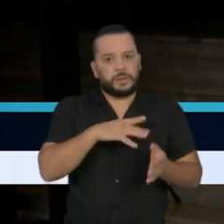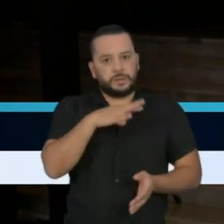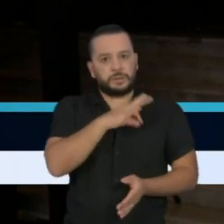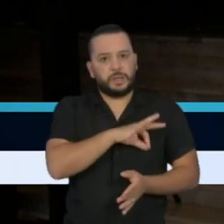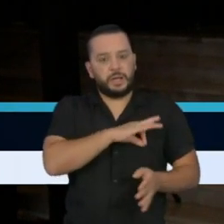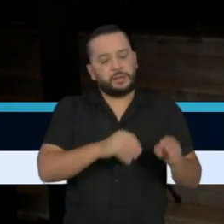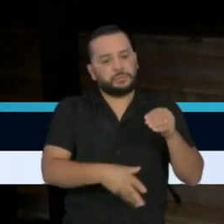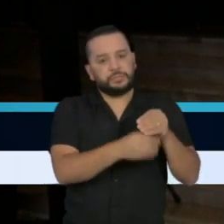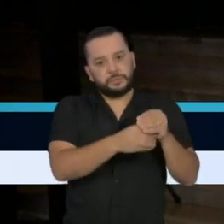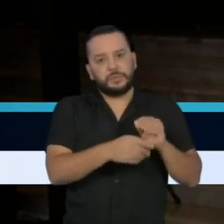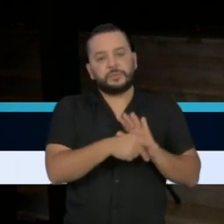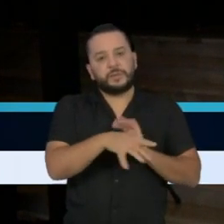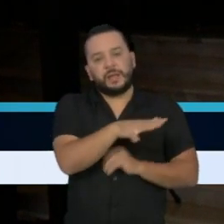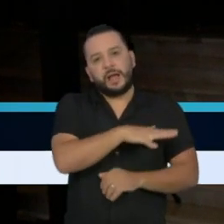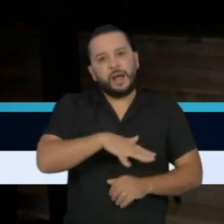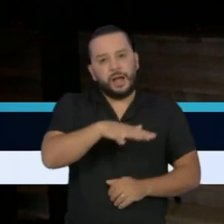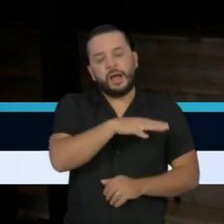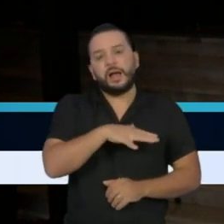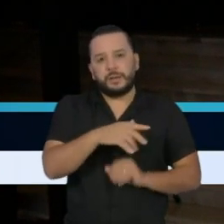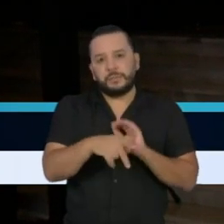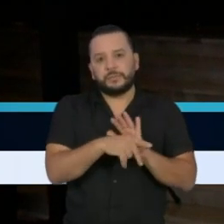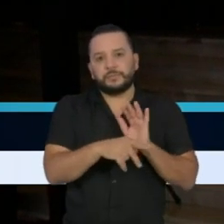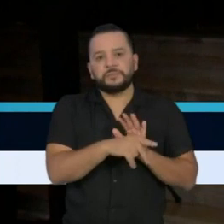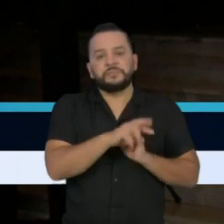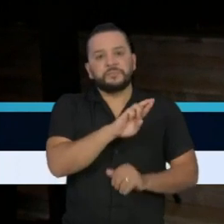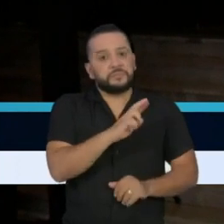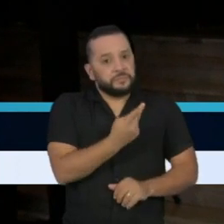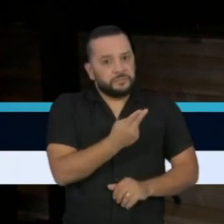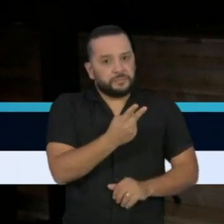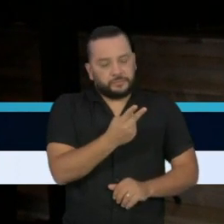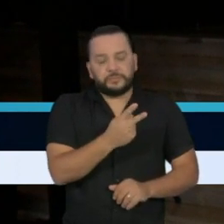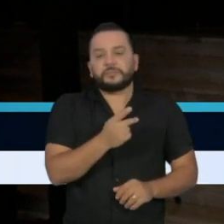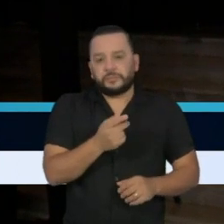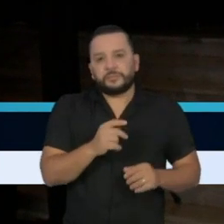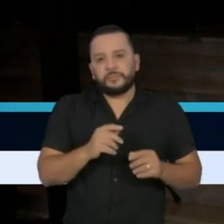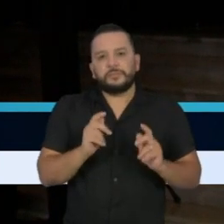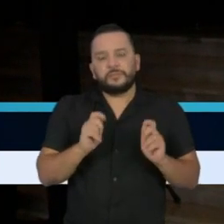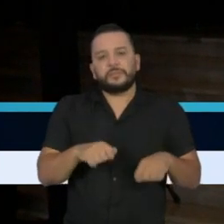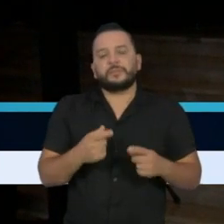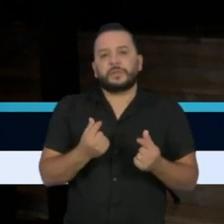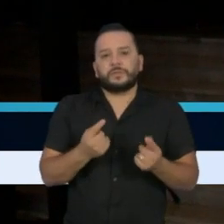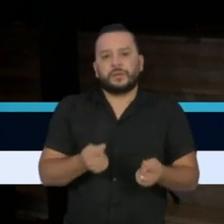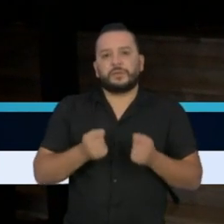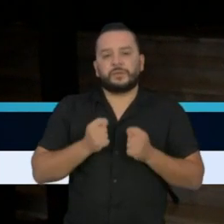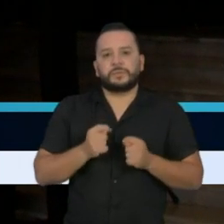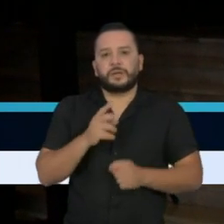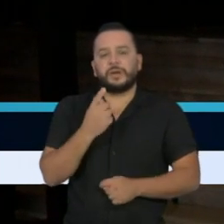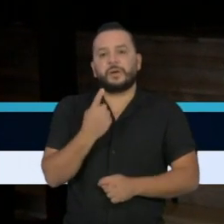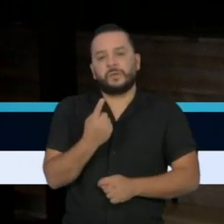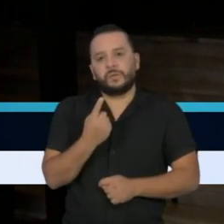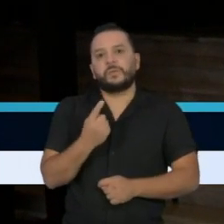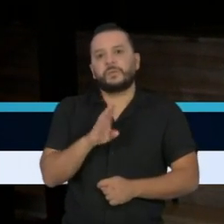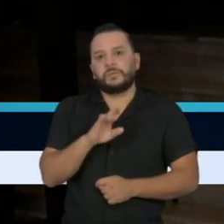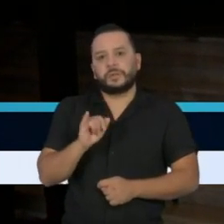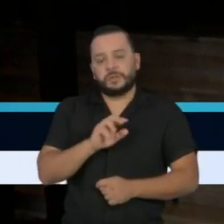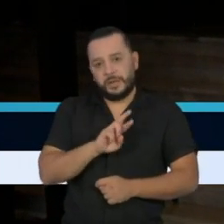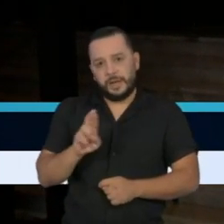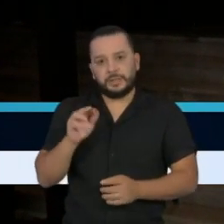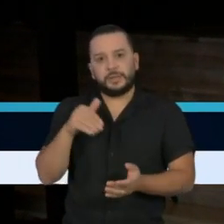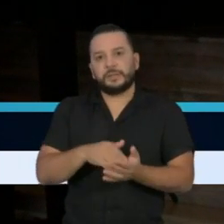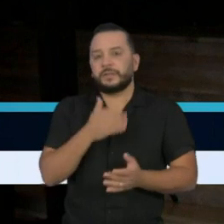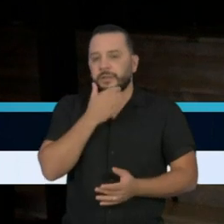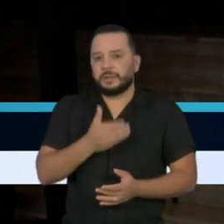na área de recursos humanos, com a previsão de economia de R$1 bilhão até o final do ano. Vamos passar ao